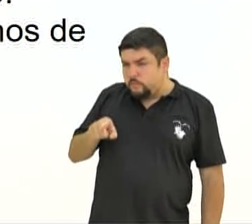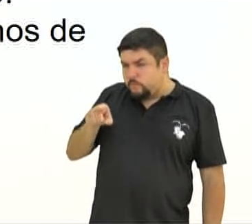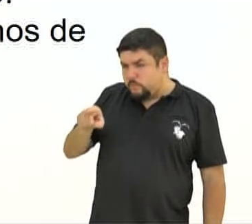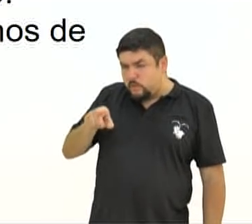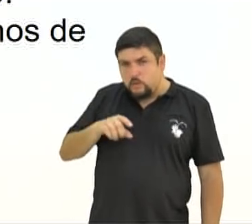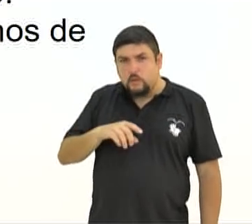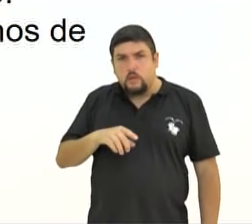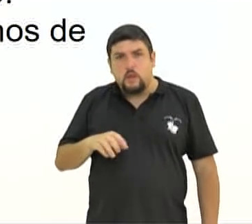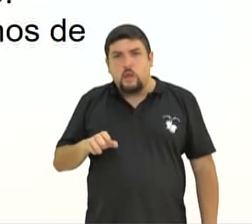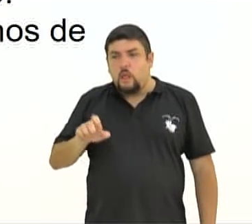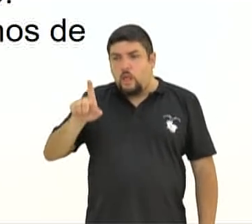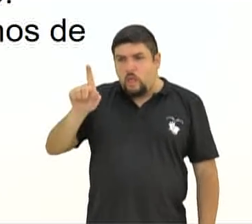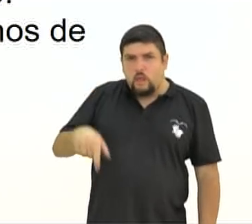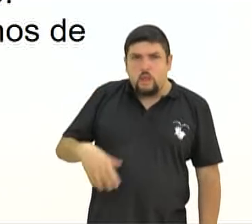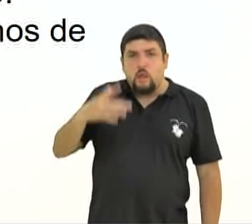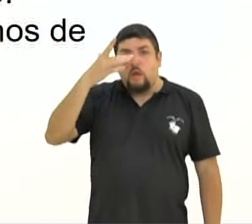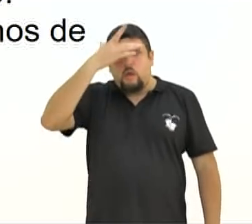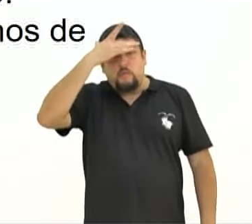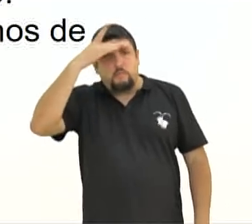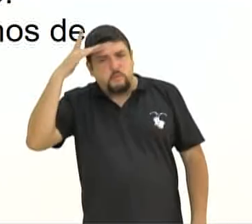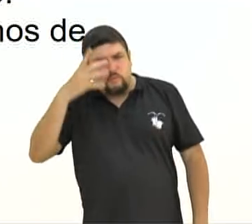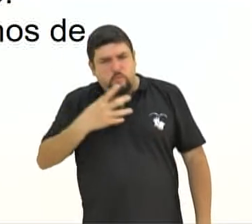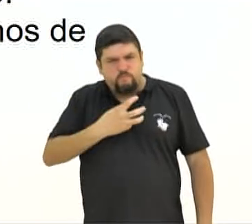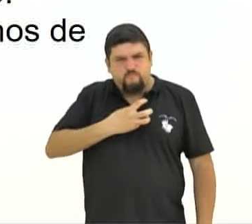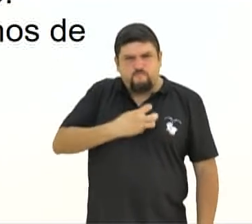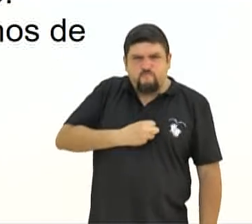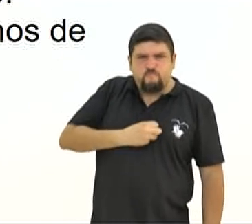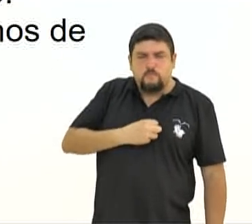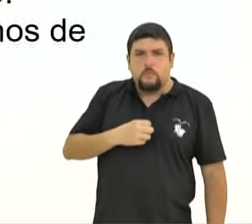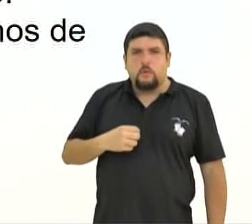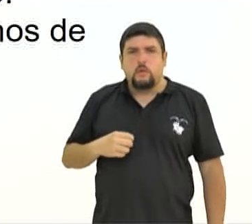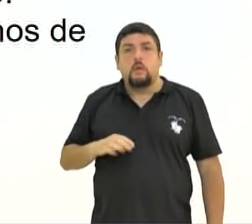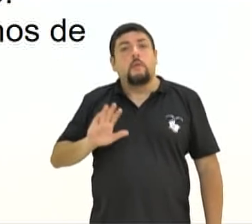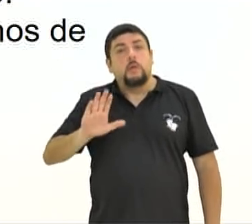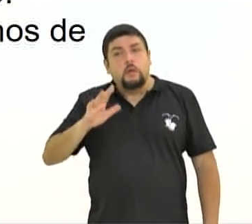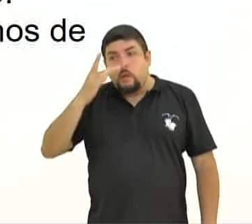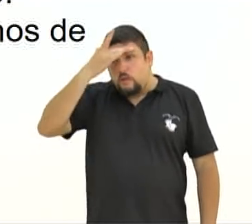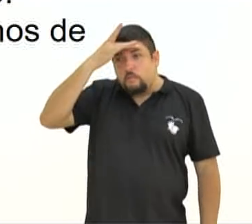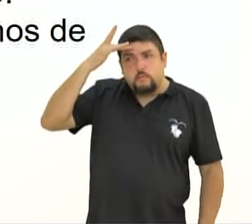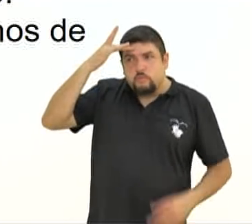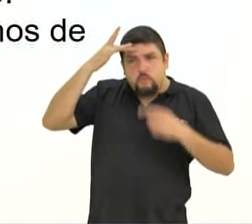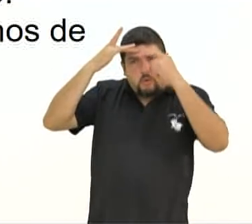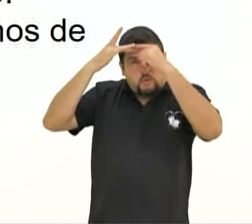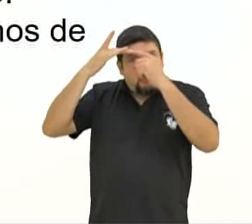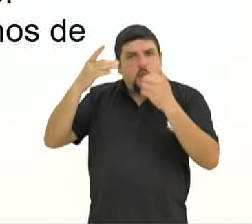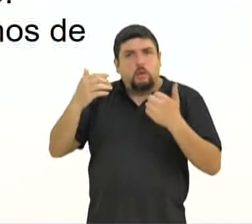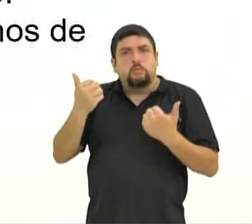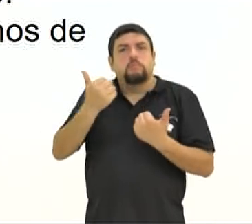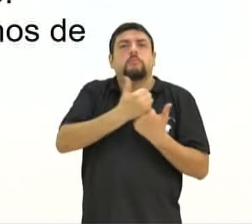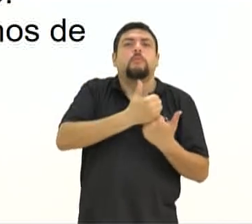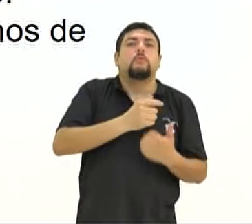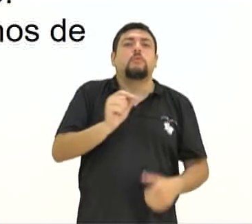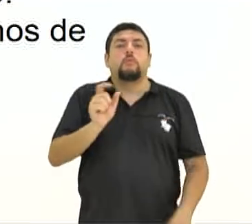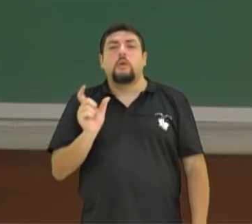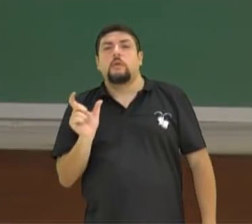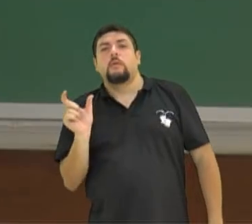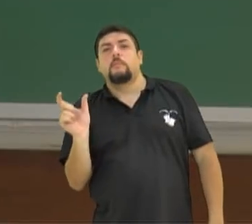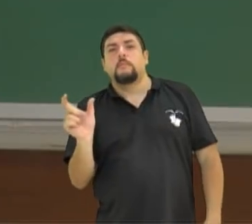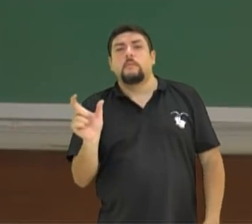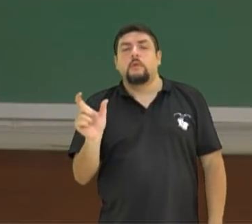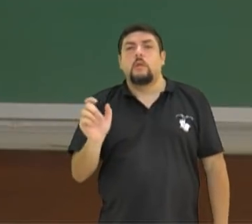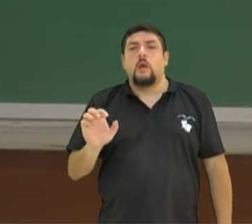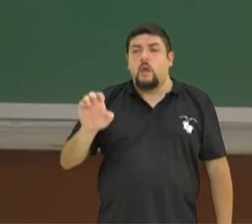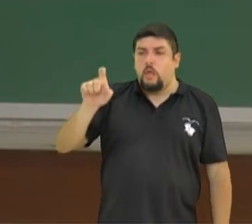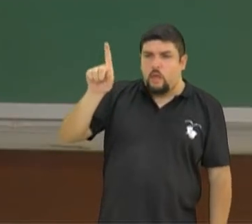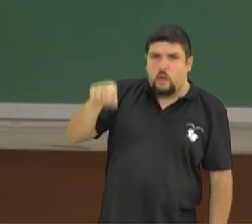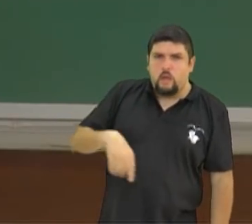pessoa amarga e cheia de maldade. Só que ao invés de se referir à pessoa, né, o que o enunciador fez ali ao elaborar essa